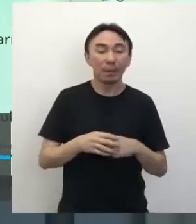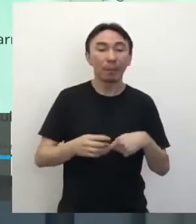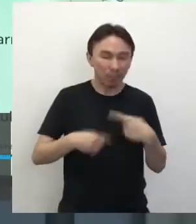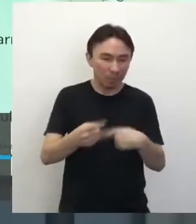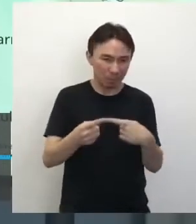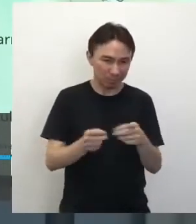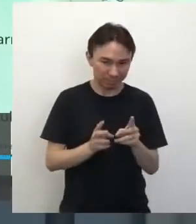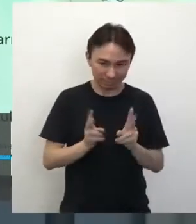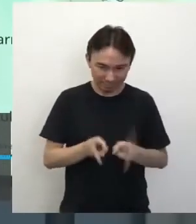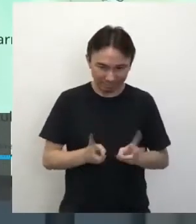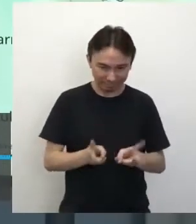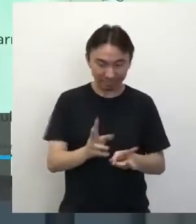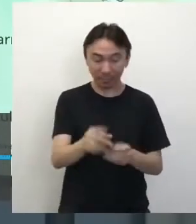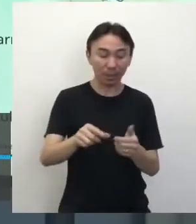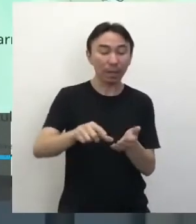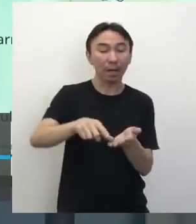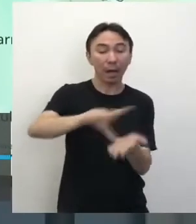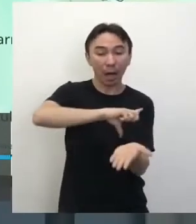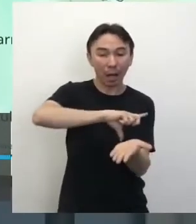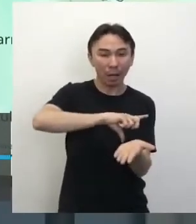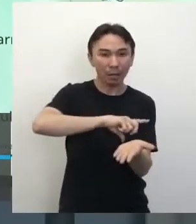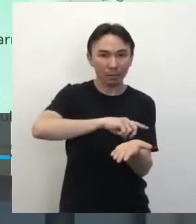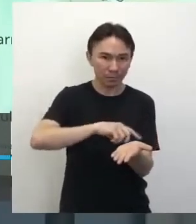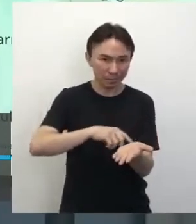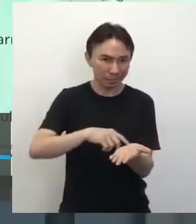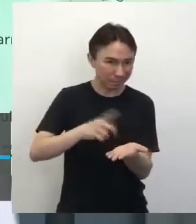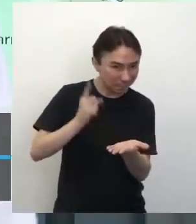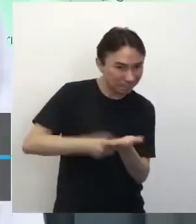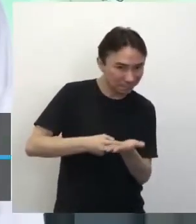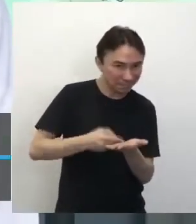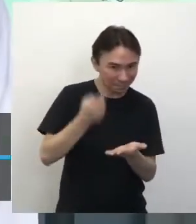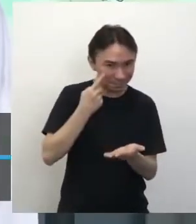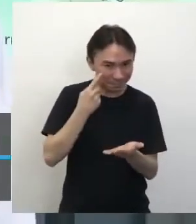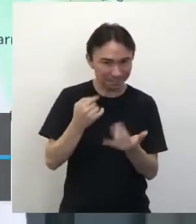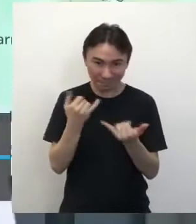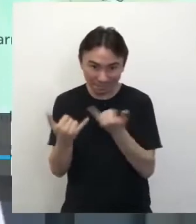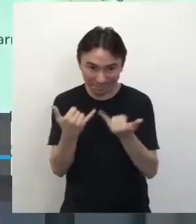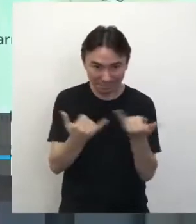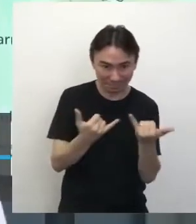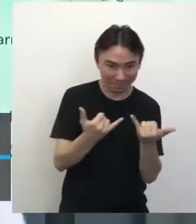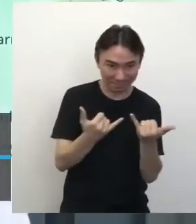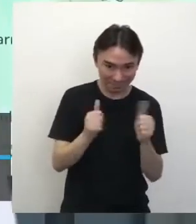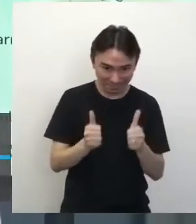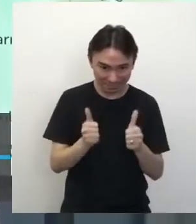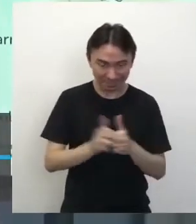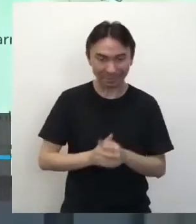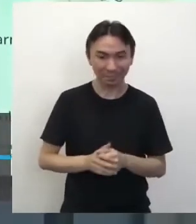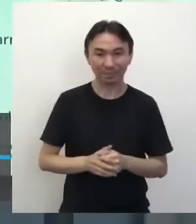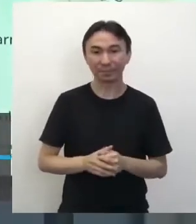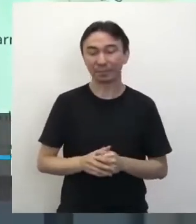esta aula, eu quero propor uma brincadeirinha. E aí, é assim,